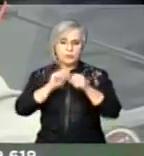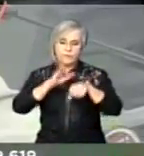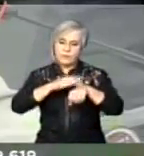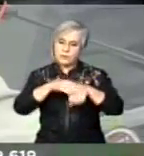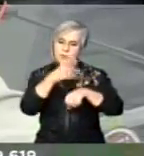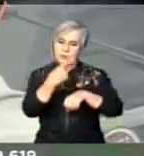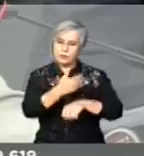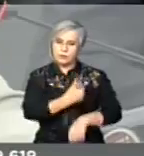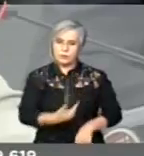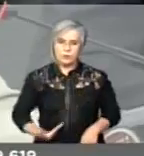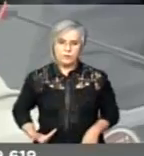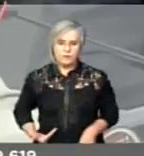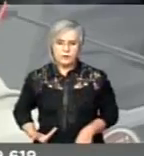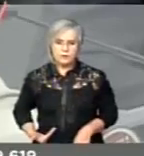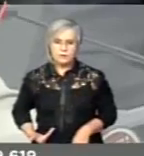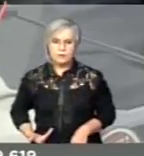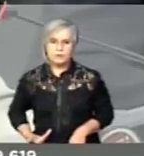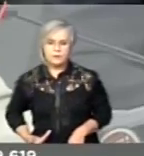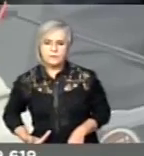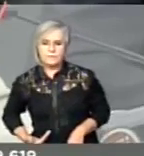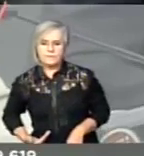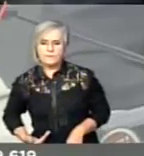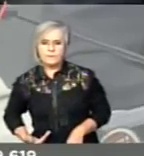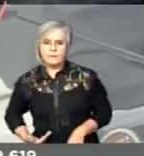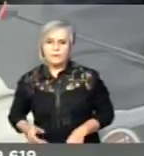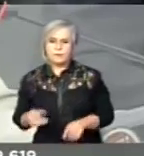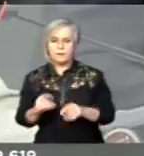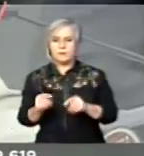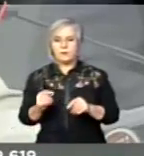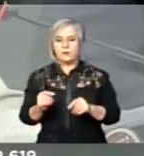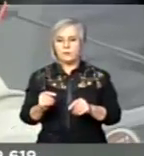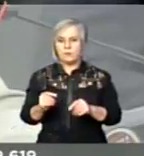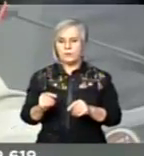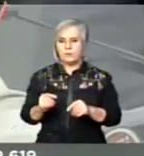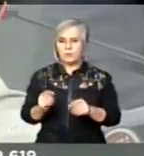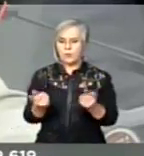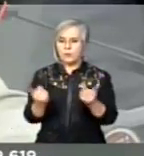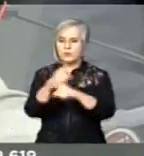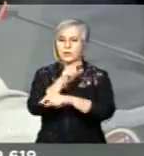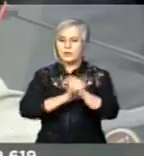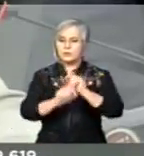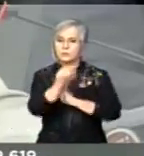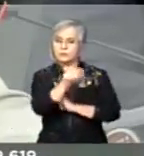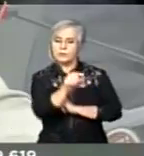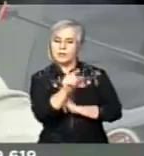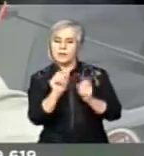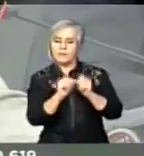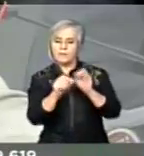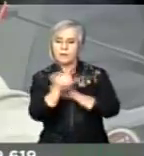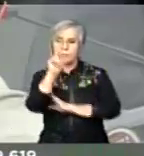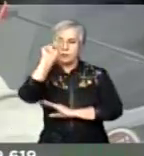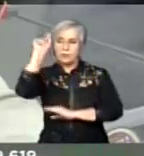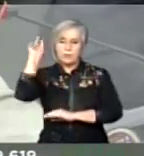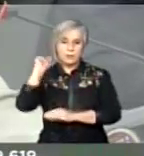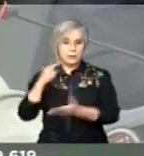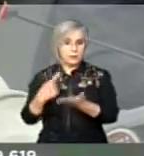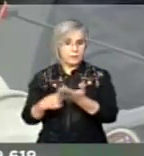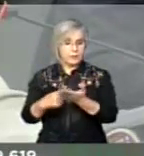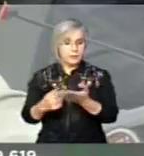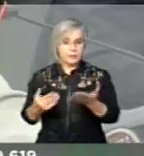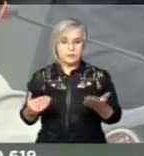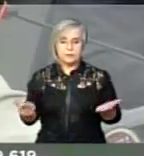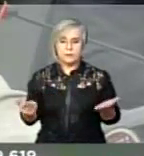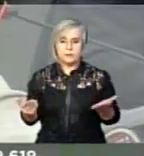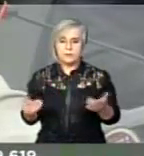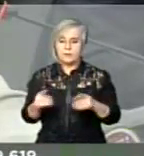nem conseguiu começar, o contrário do que ela prometeu na campanha, em especial no segundo turno. Agora,